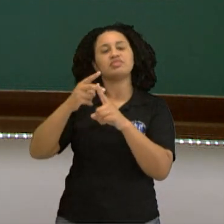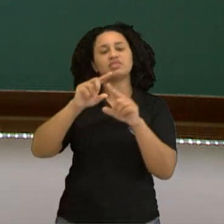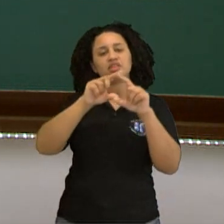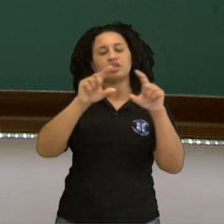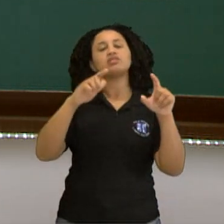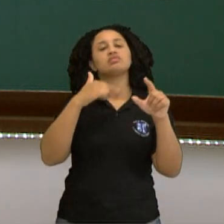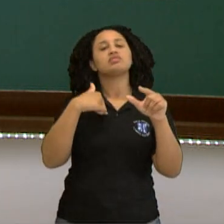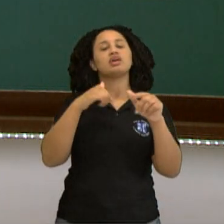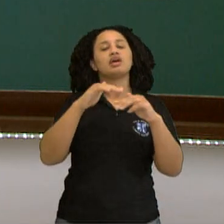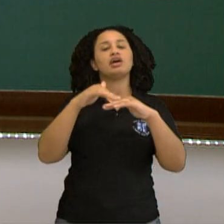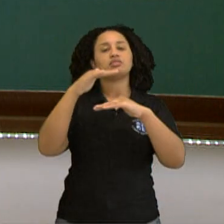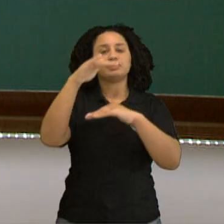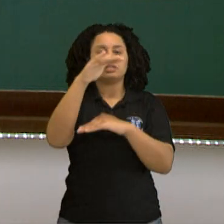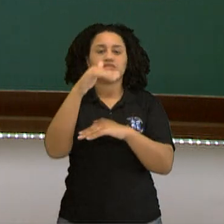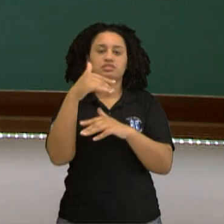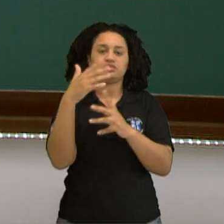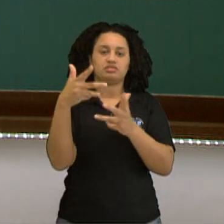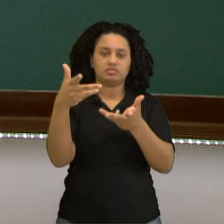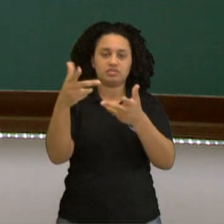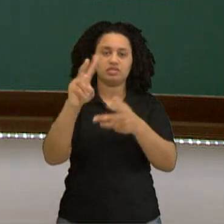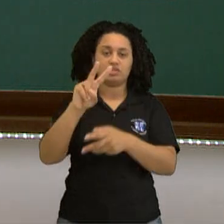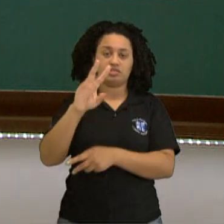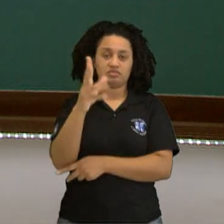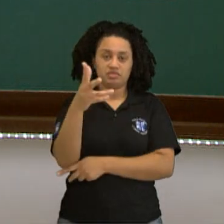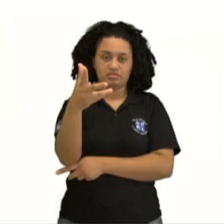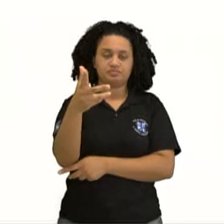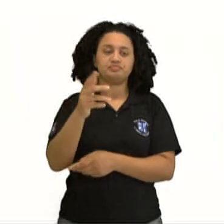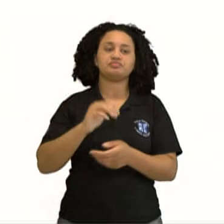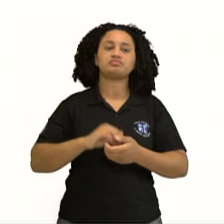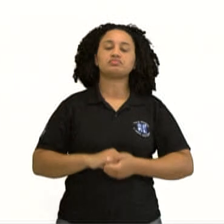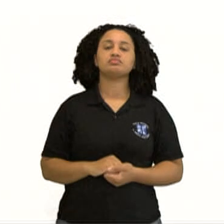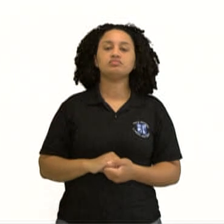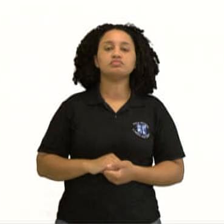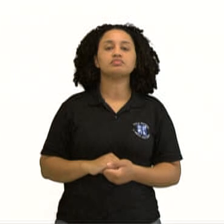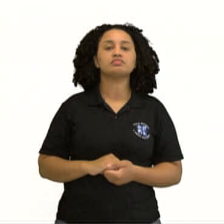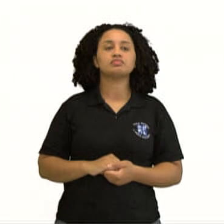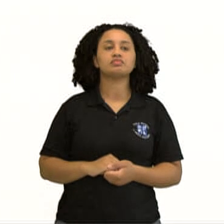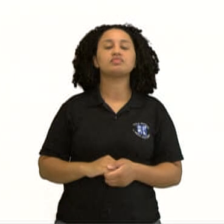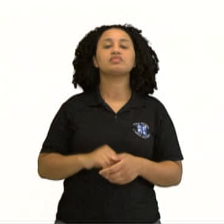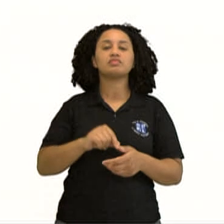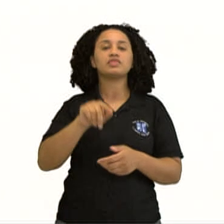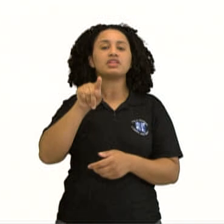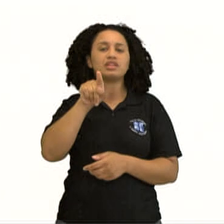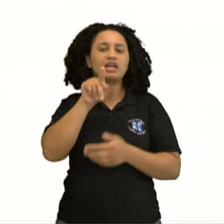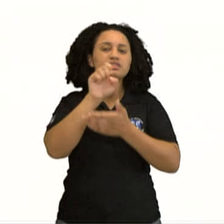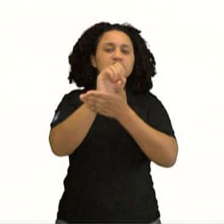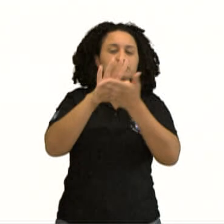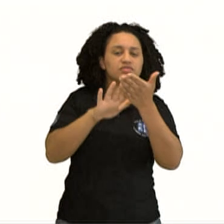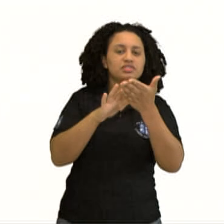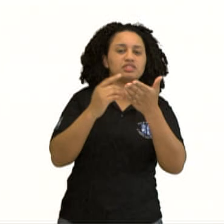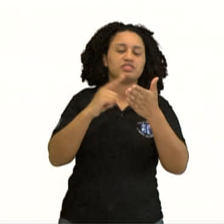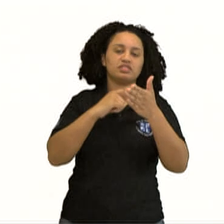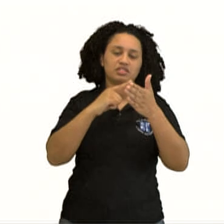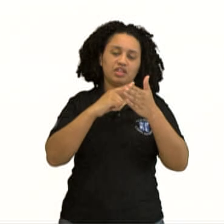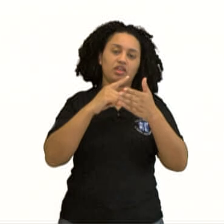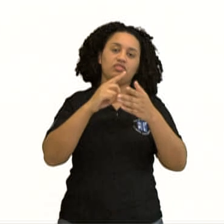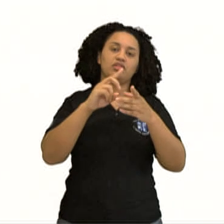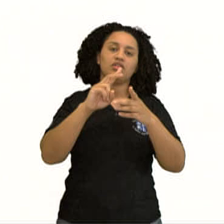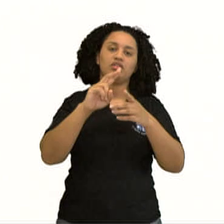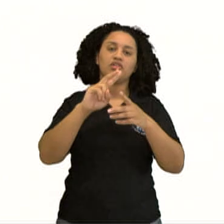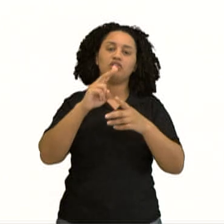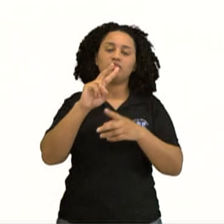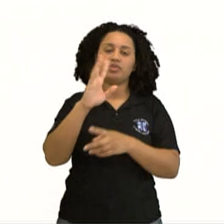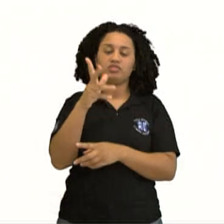mais 2, ou seja, de 5 mais 2 dá 7, e assim por diante, certo? Nesse caso, nesse exercício, eu dei uma velocidade